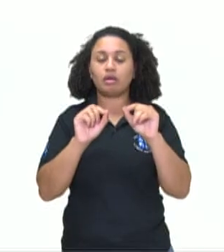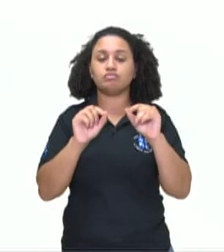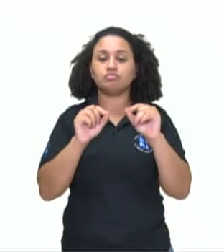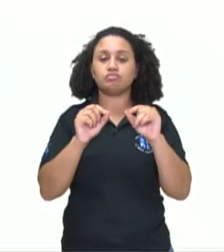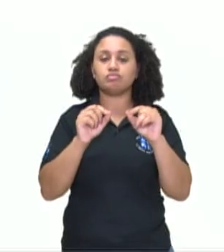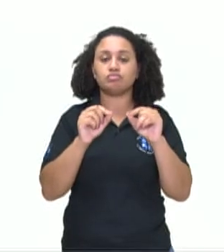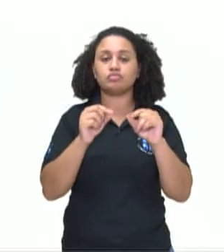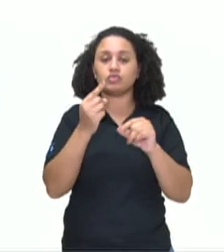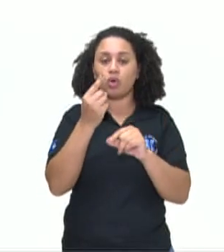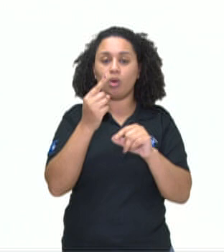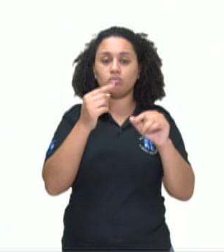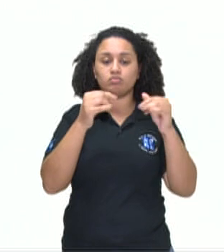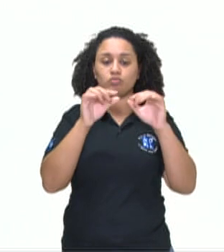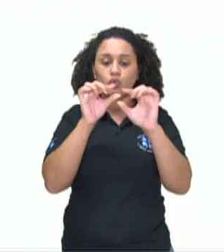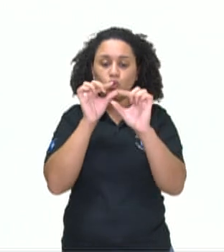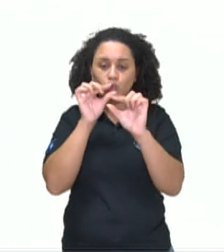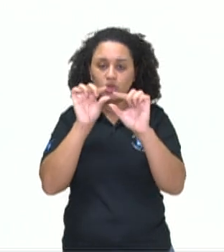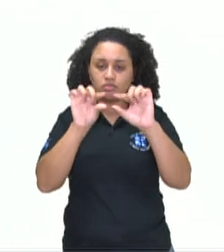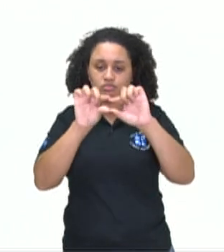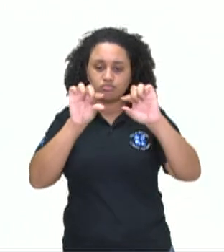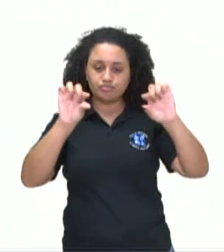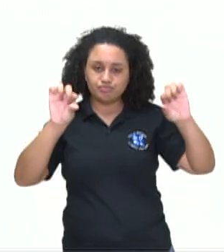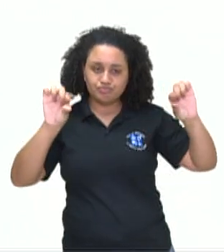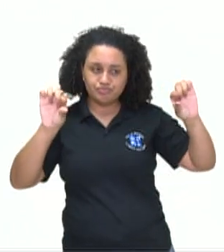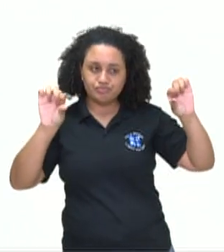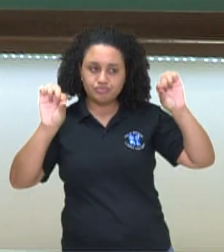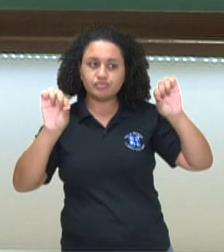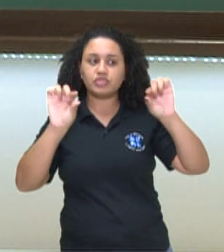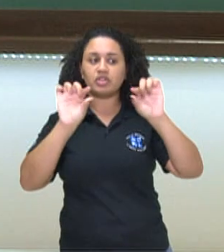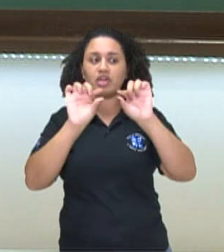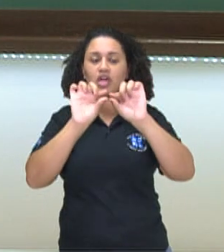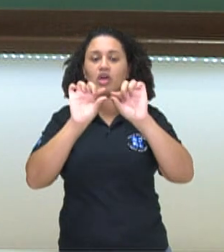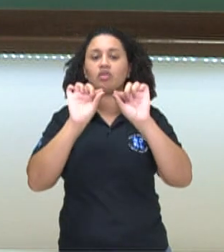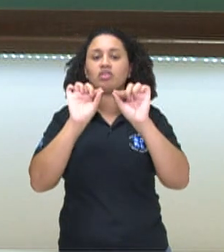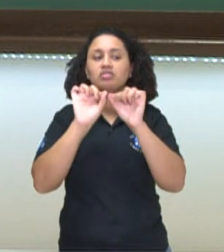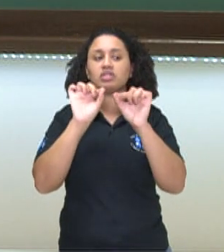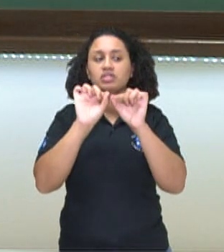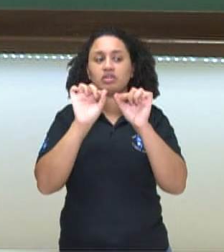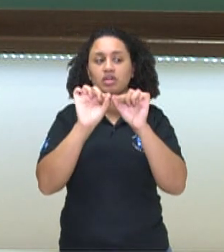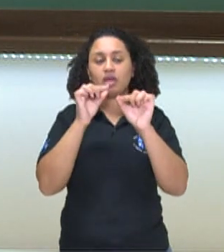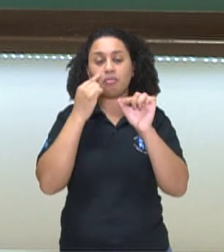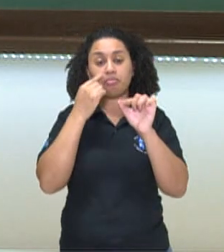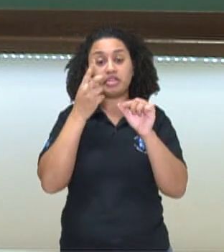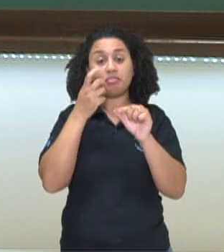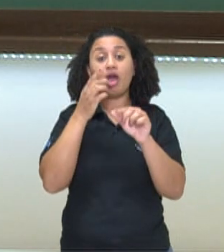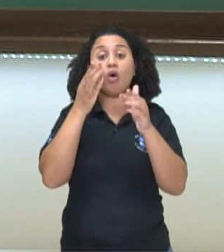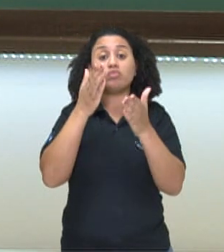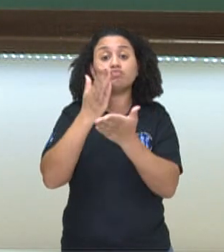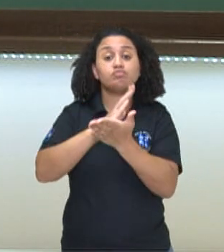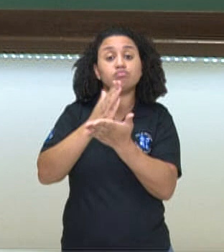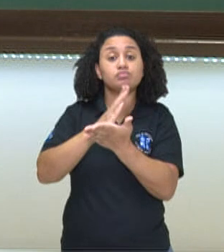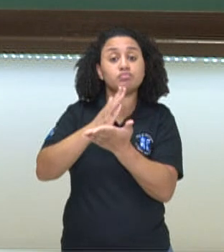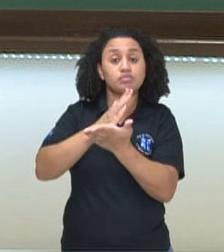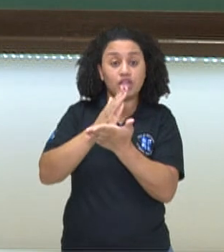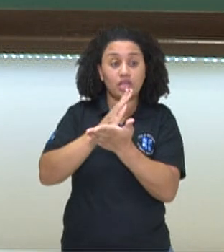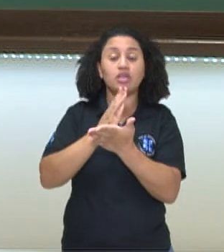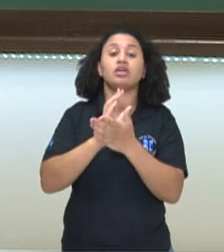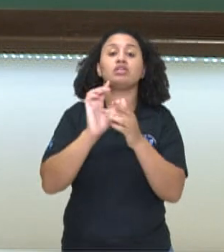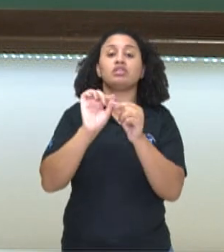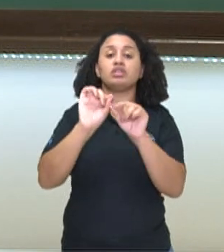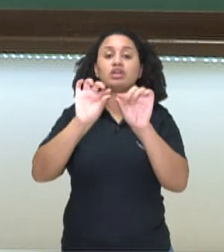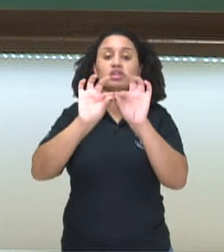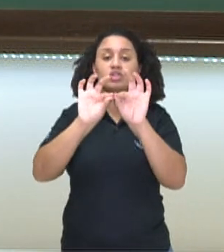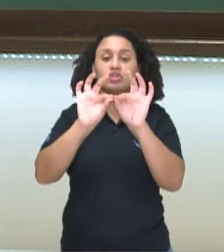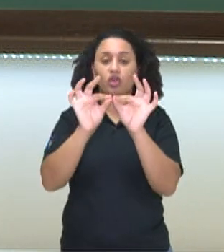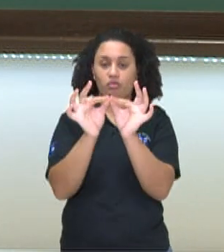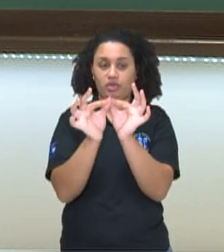pegar um canudo, tá? Você vai pegar um canudo e vai olhar aqui o meio do canudo, tá? E vai